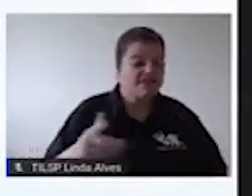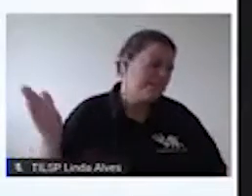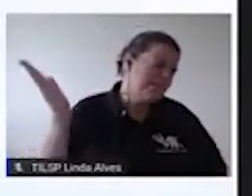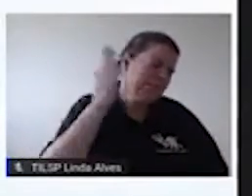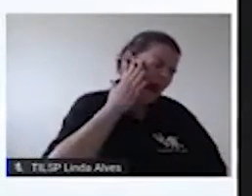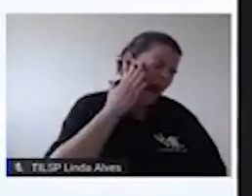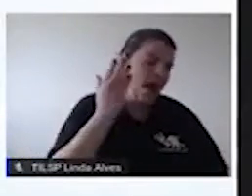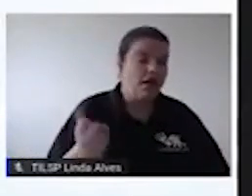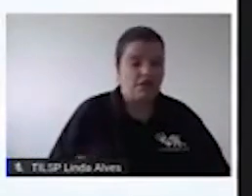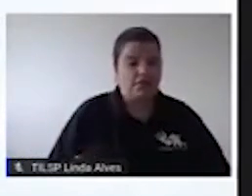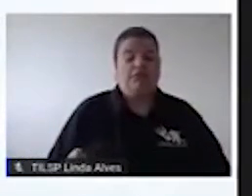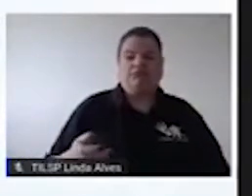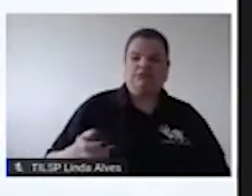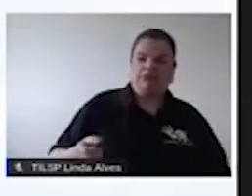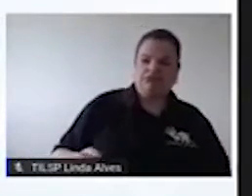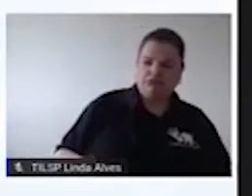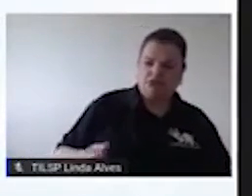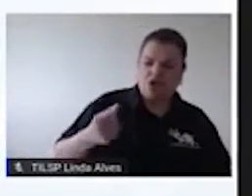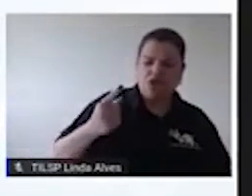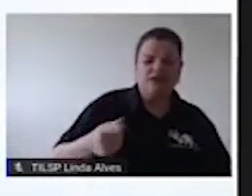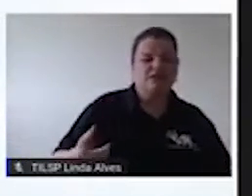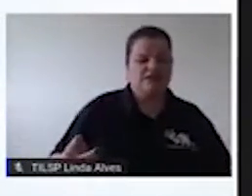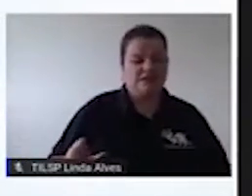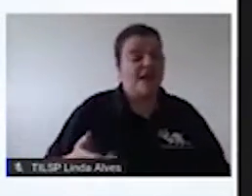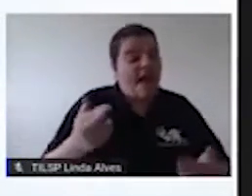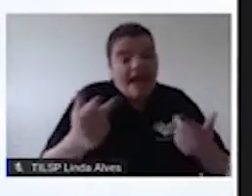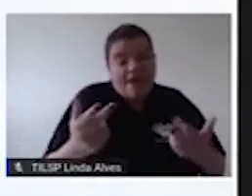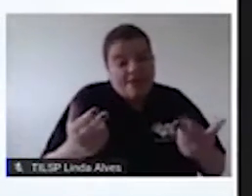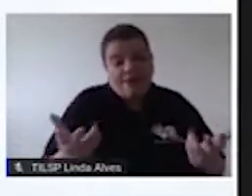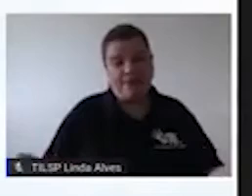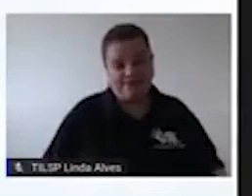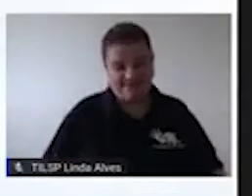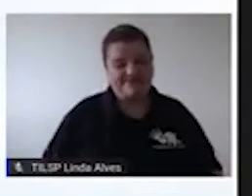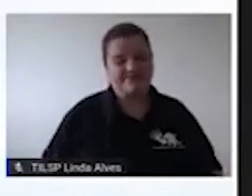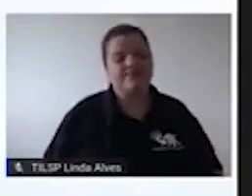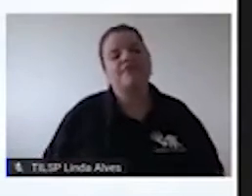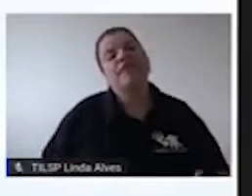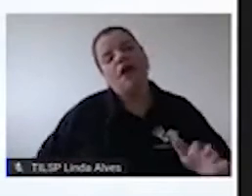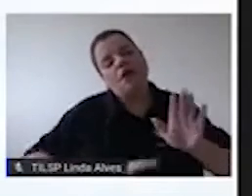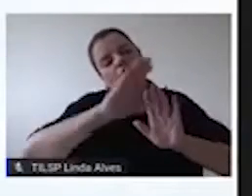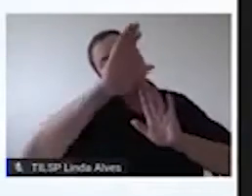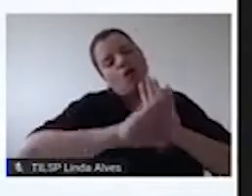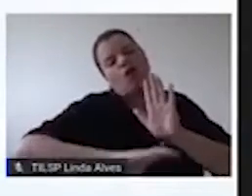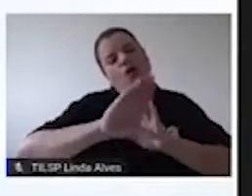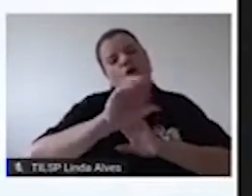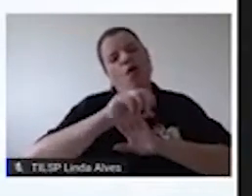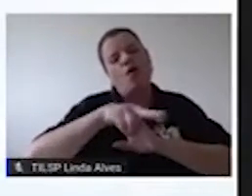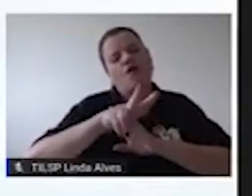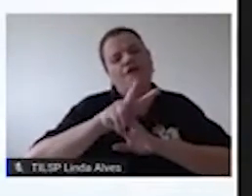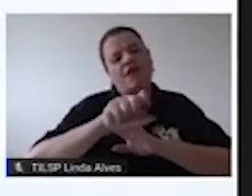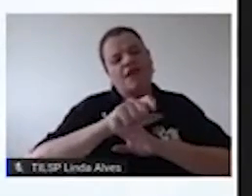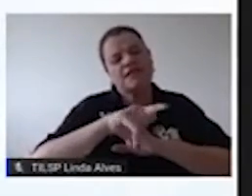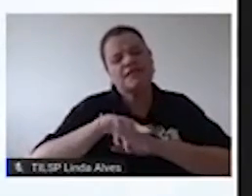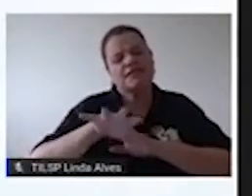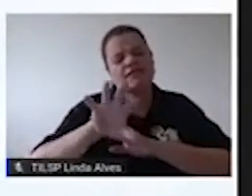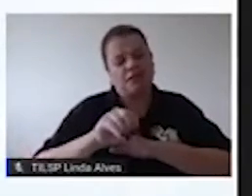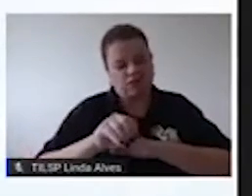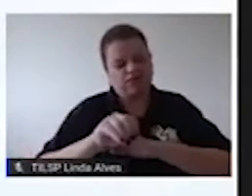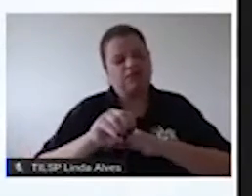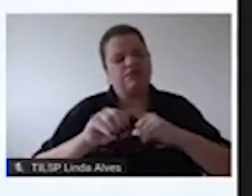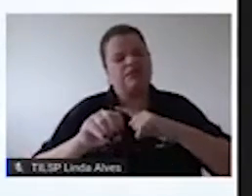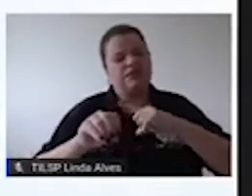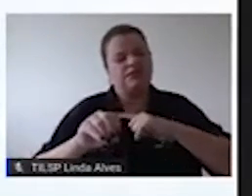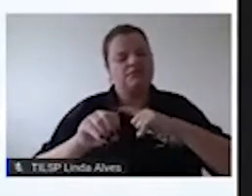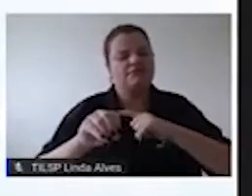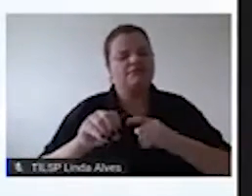né, né, sob qualquer circunstância. Então, a convenção, ela teve,